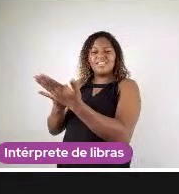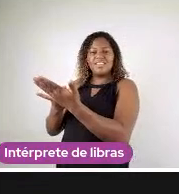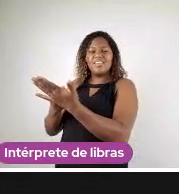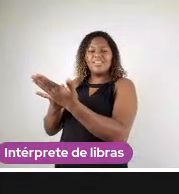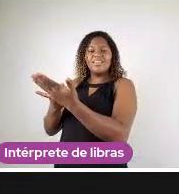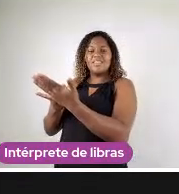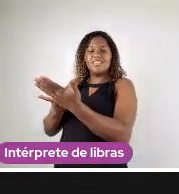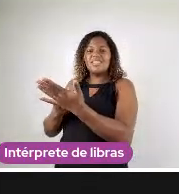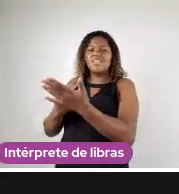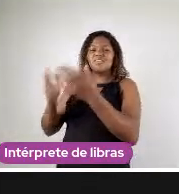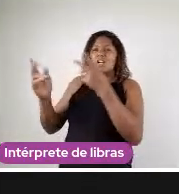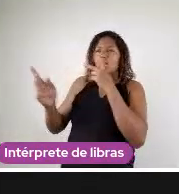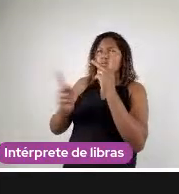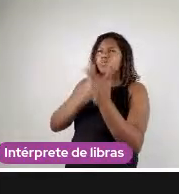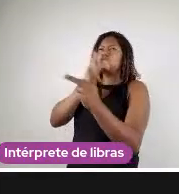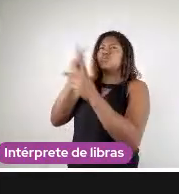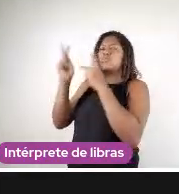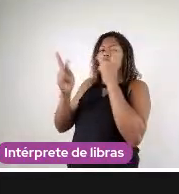próprio